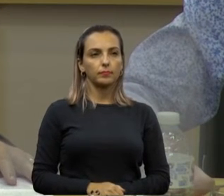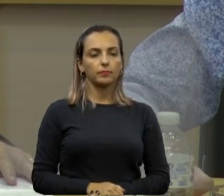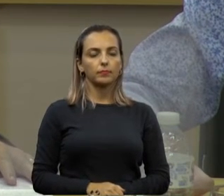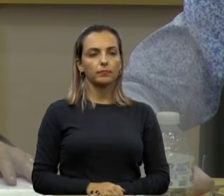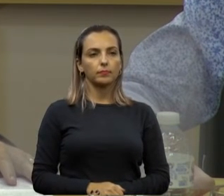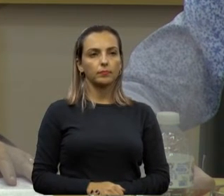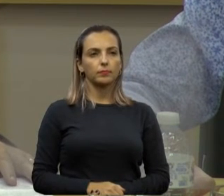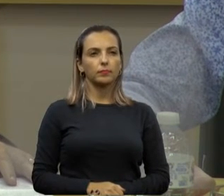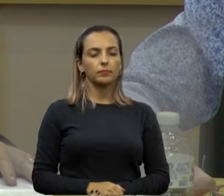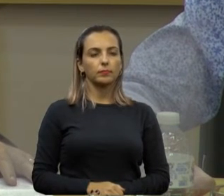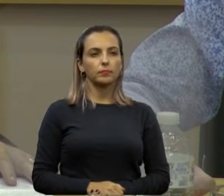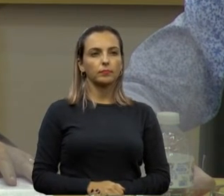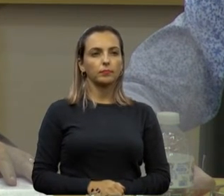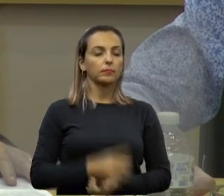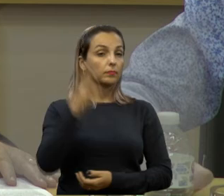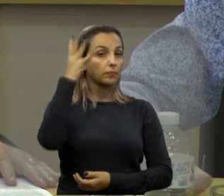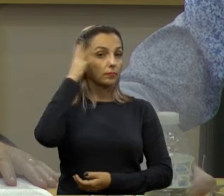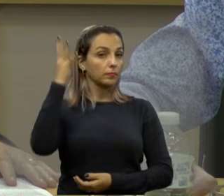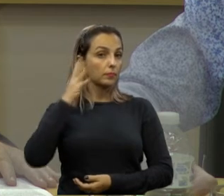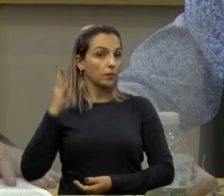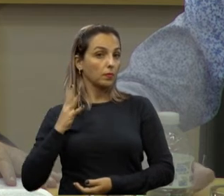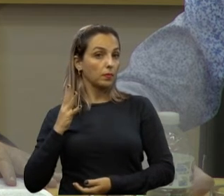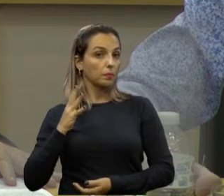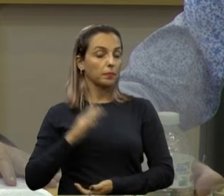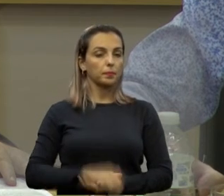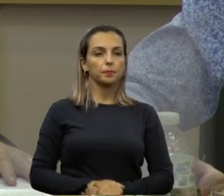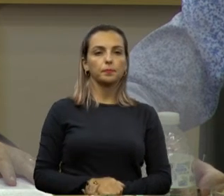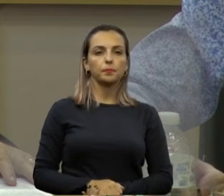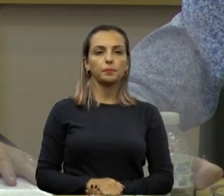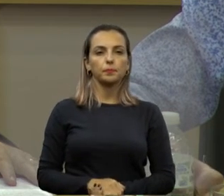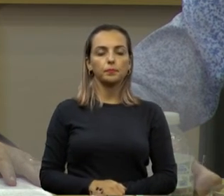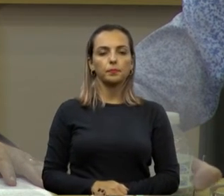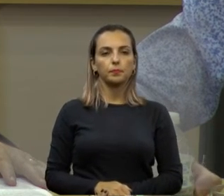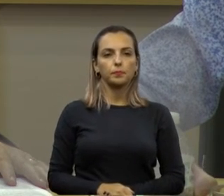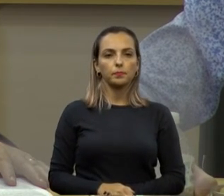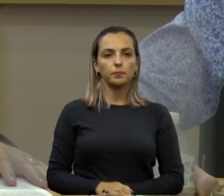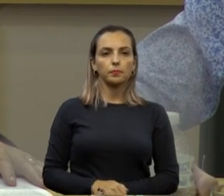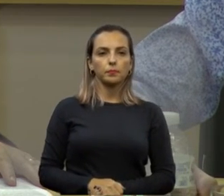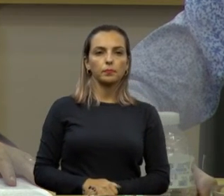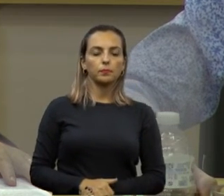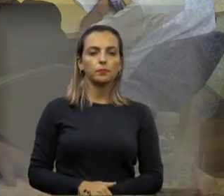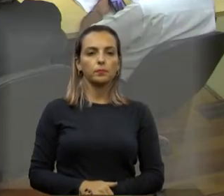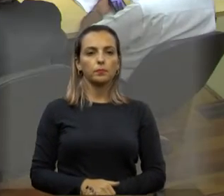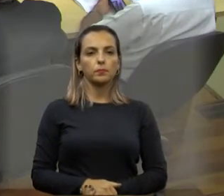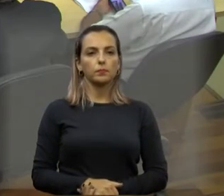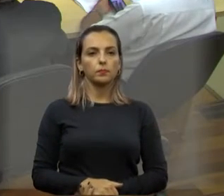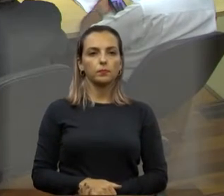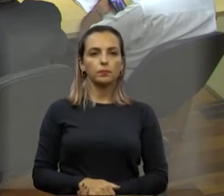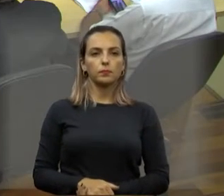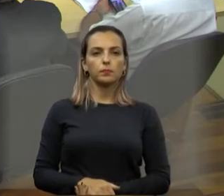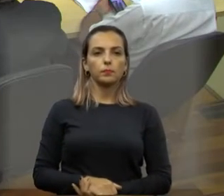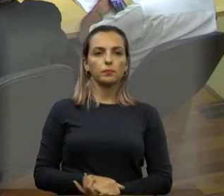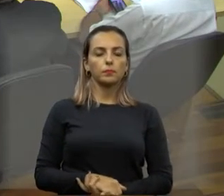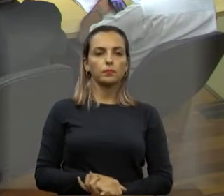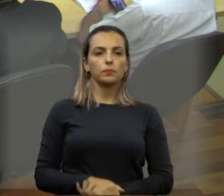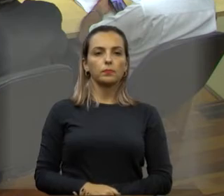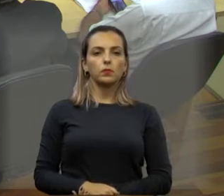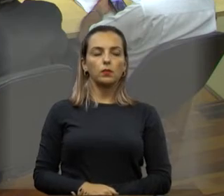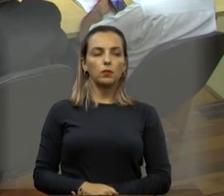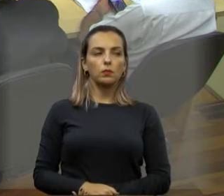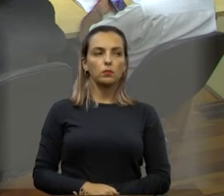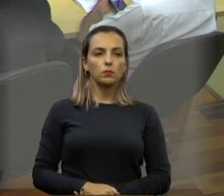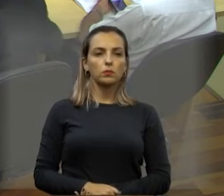tem vereadora Filipa Brunelli com a palavra E aí G1